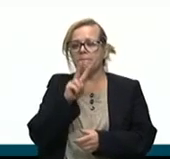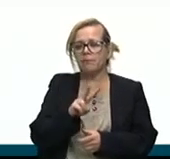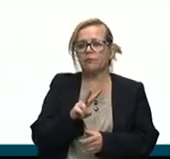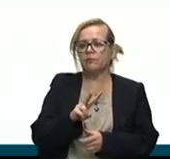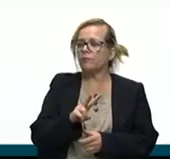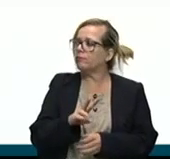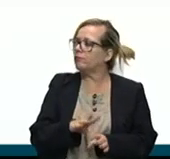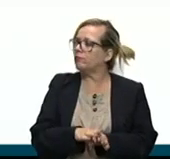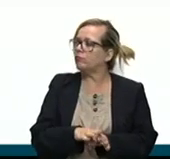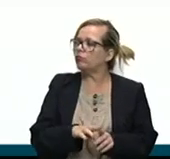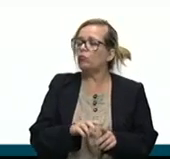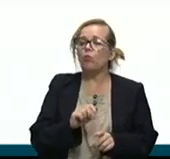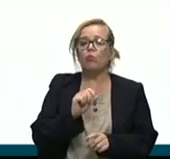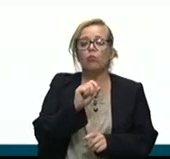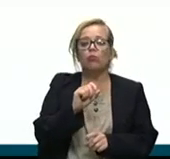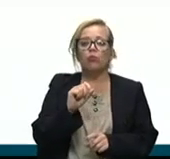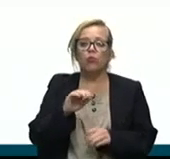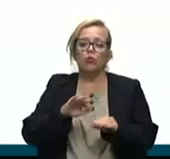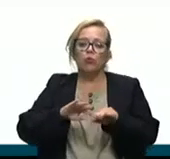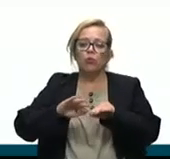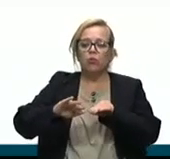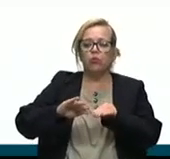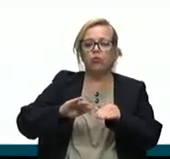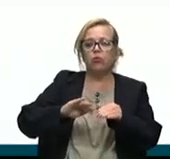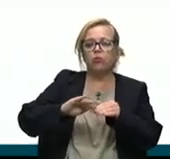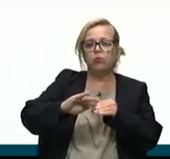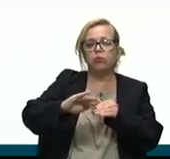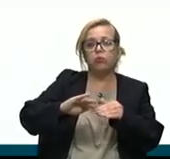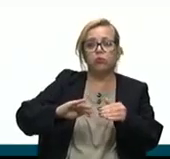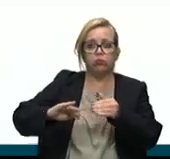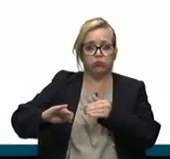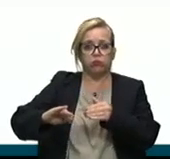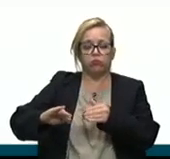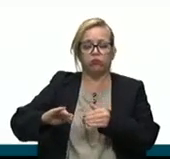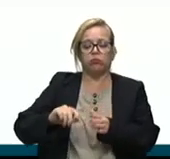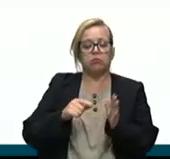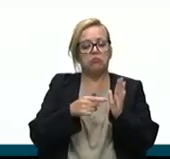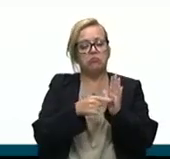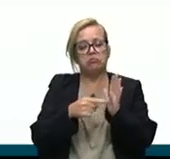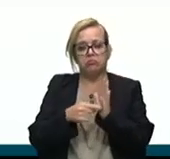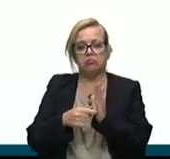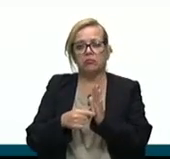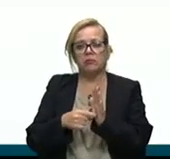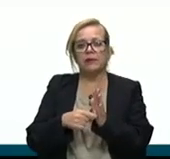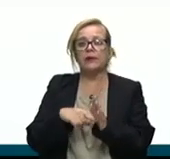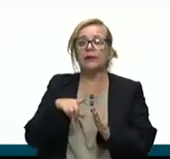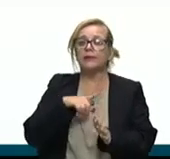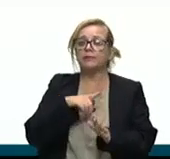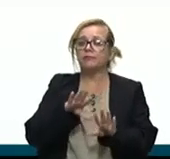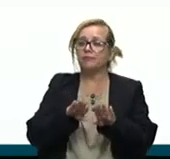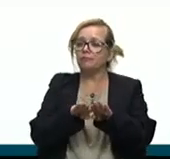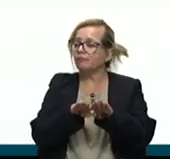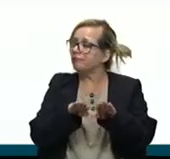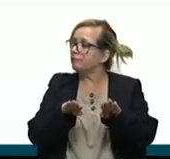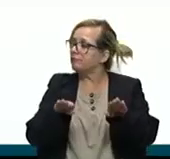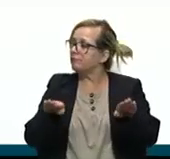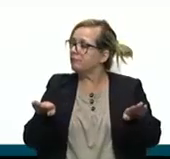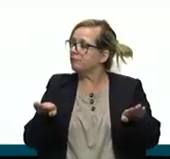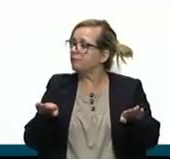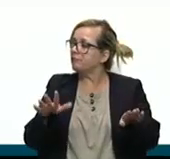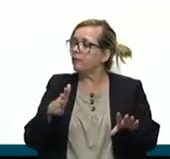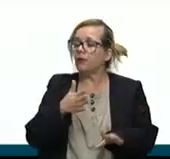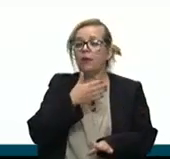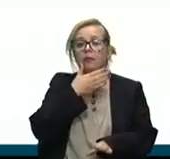plano cartesiano pontos dispersos, pontos fixados no plano cartesiano. Existe uma reta que é a